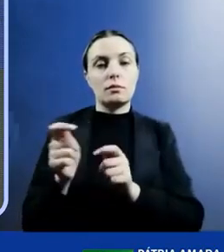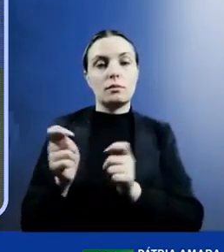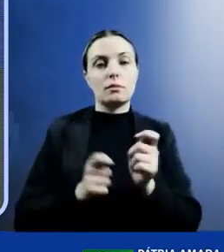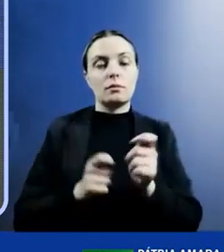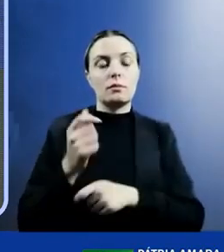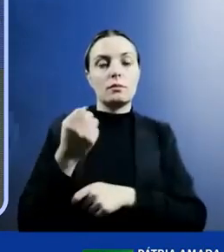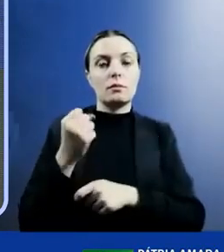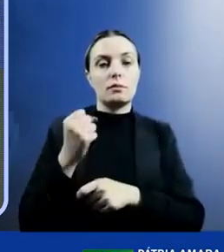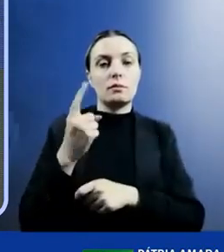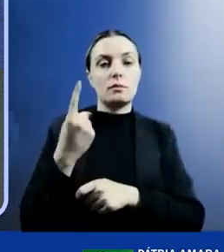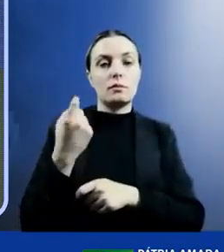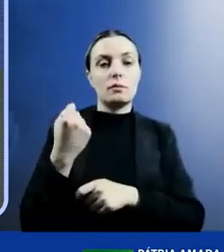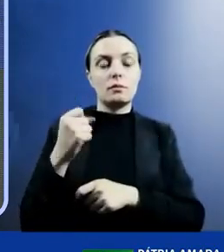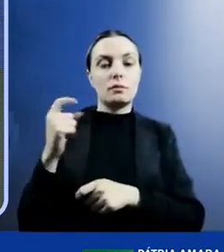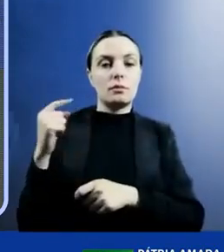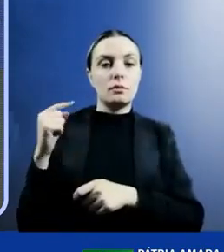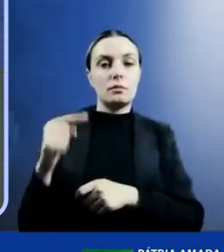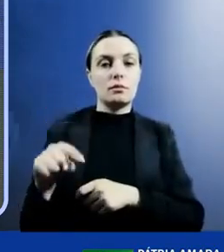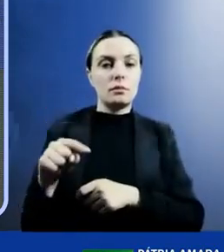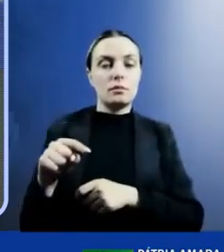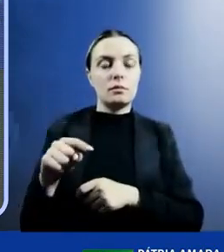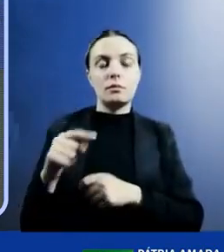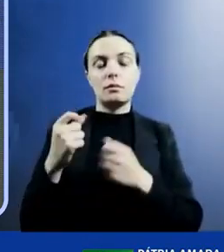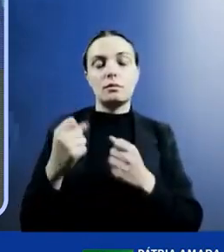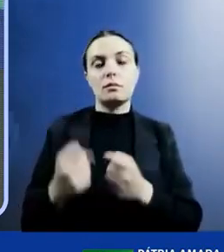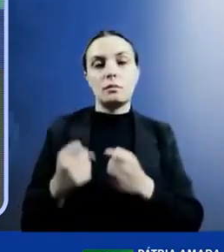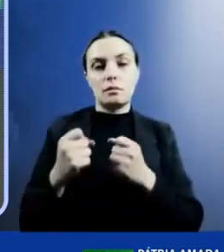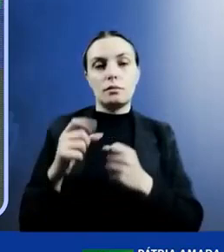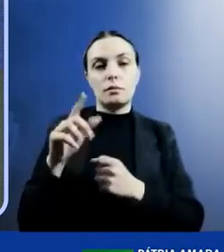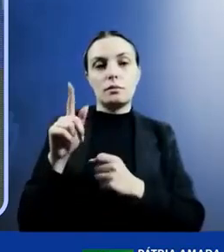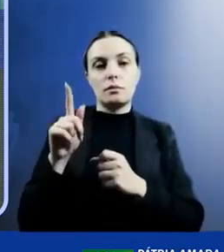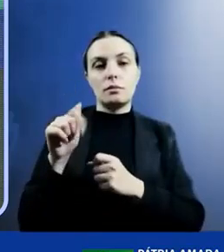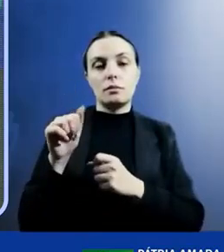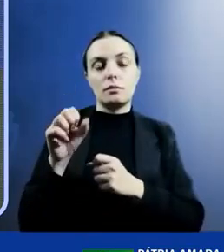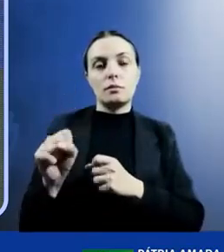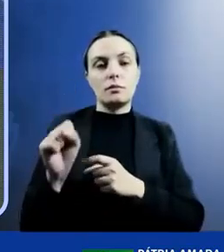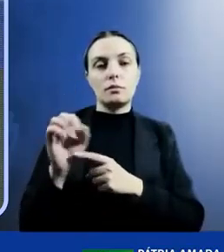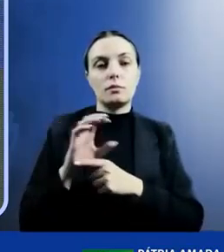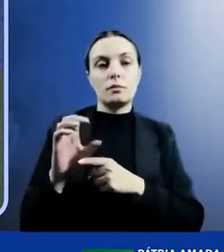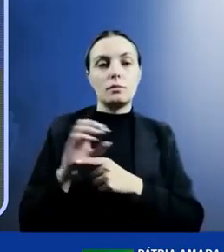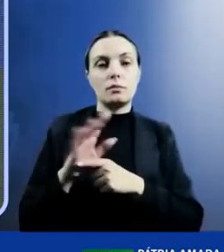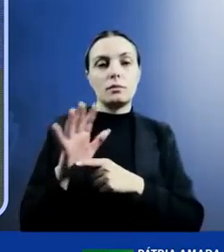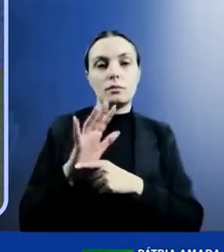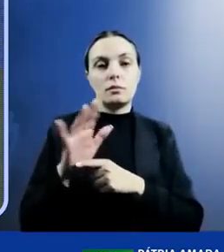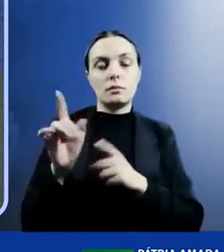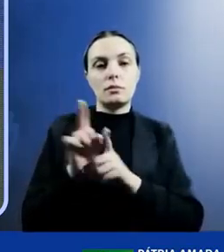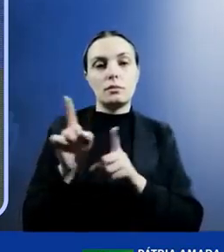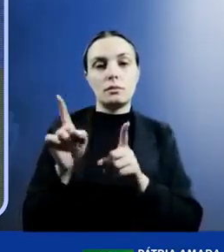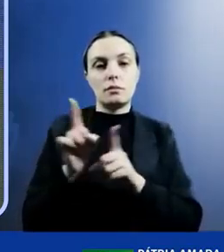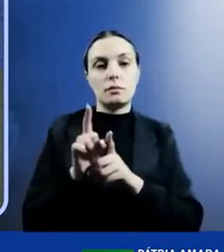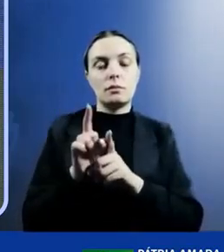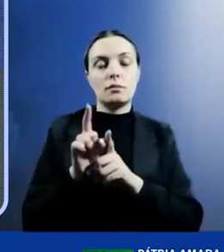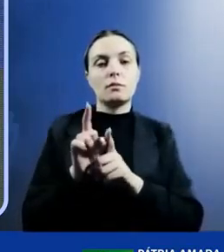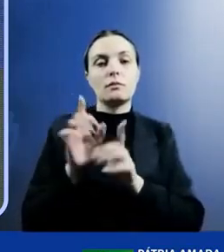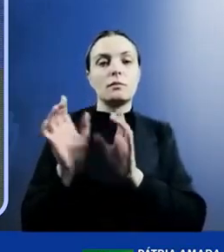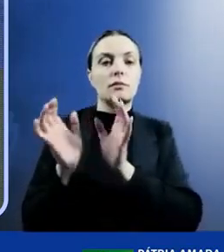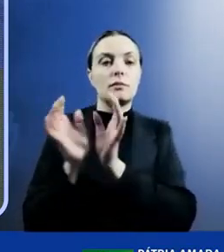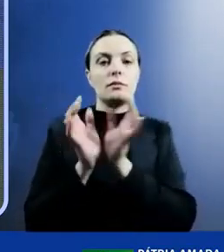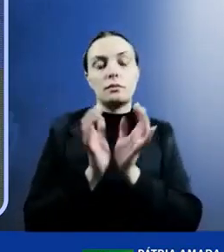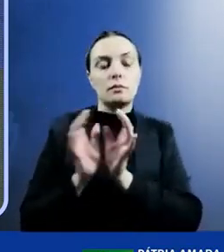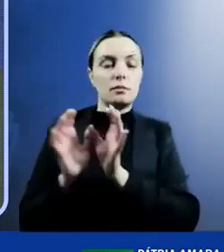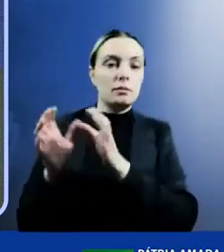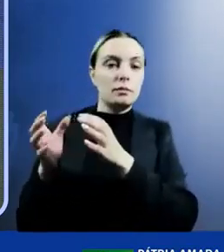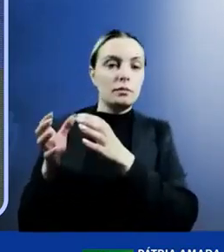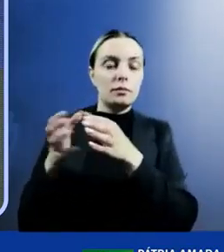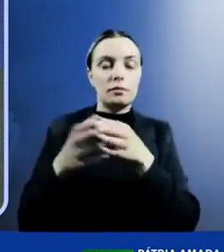de gás carbônico. E a gente está falando de uma iniciativa inédita entre as companhias de saneamento. E tem